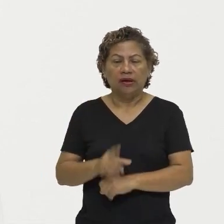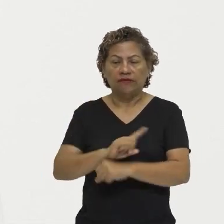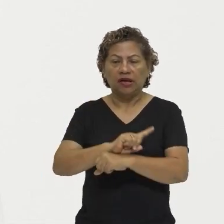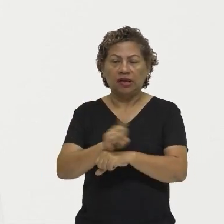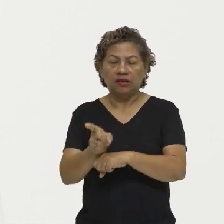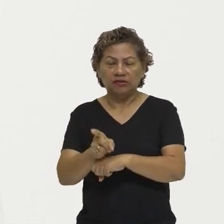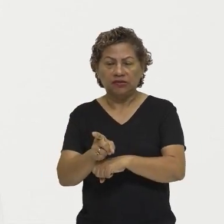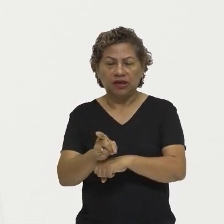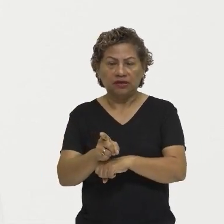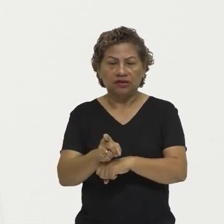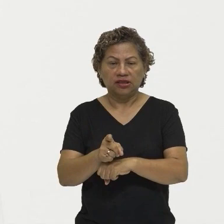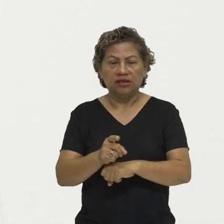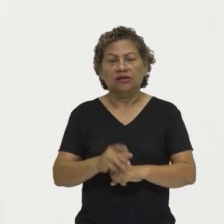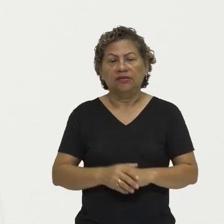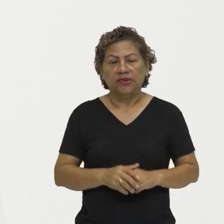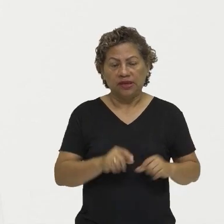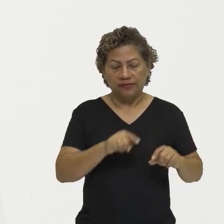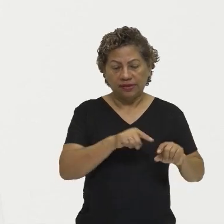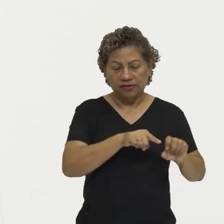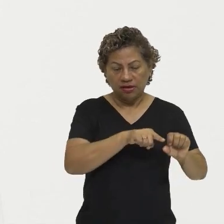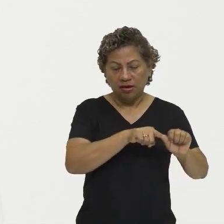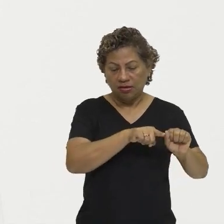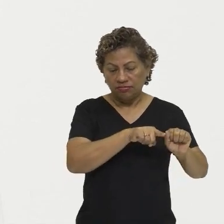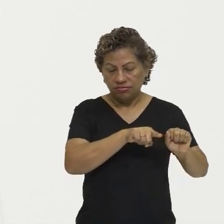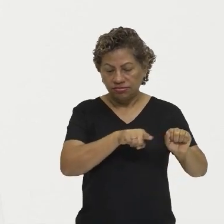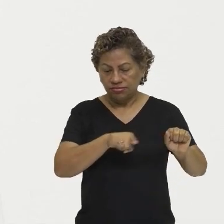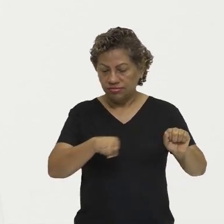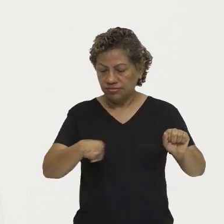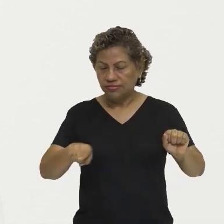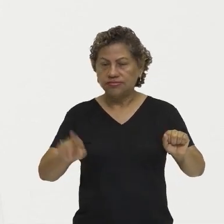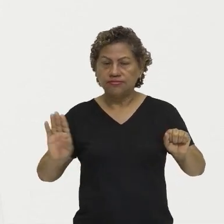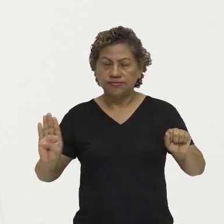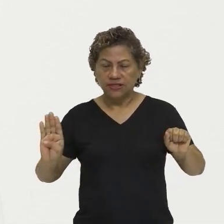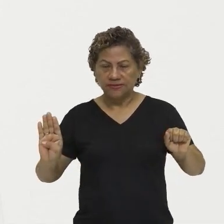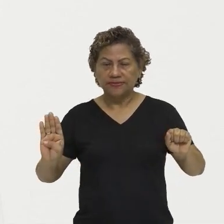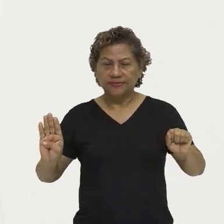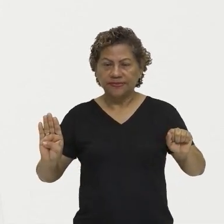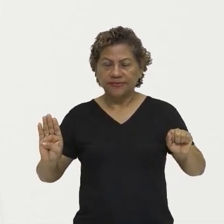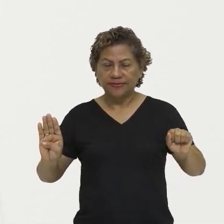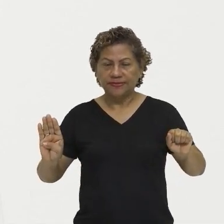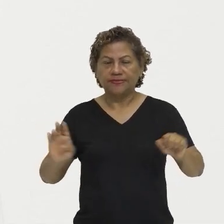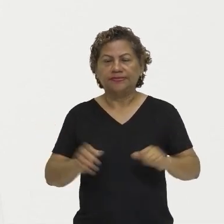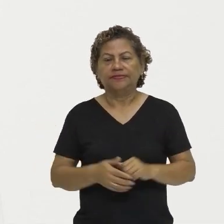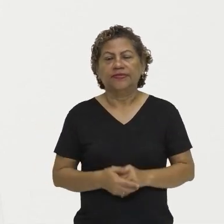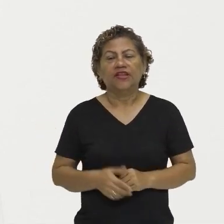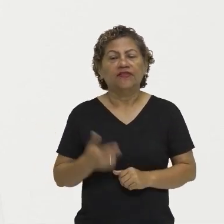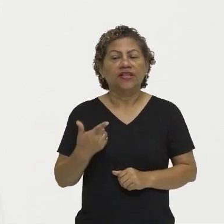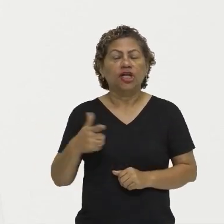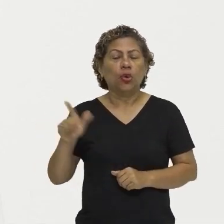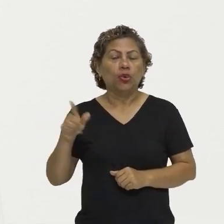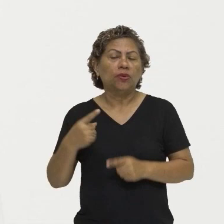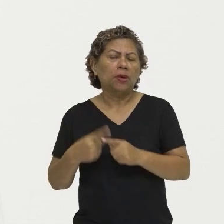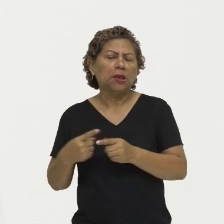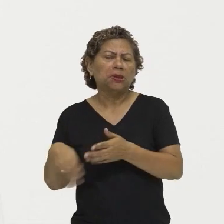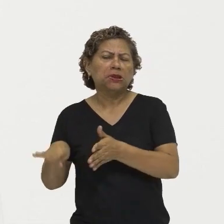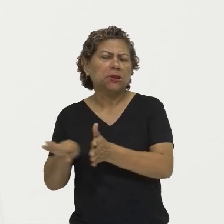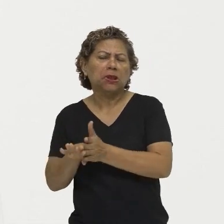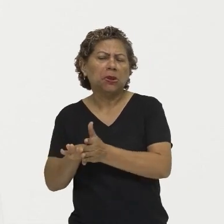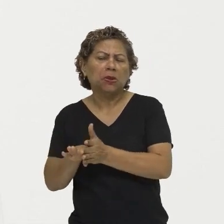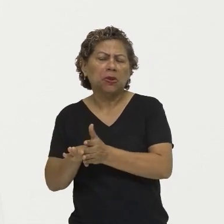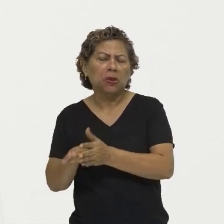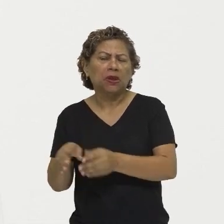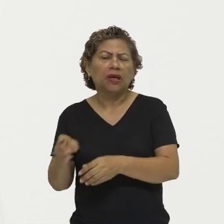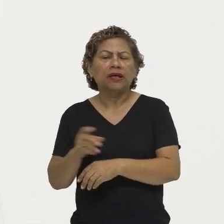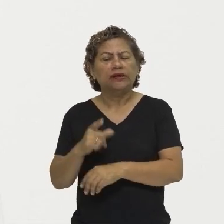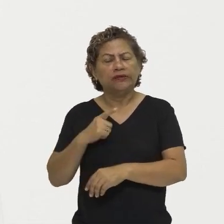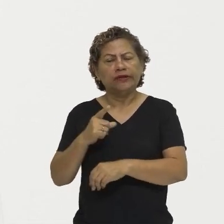A, ele tem uma velocidade e ele vai ter uma energia cinética, e no ponto B, ele vai ter outra velocidade aqui,